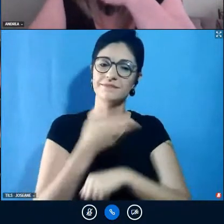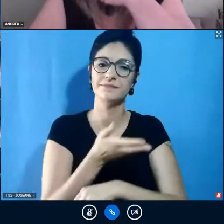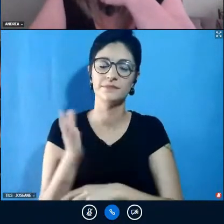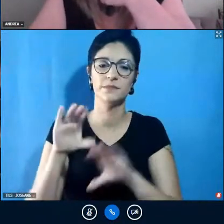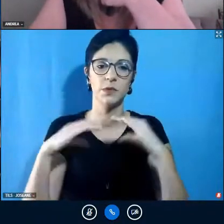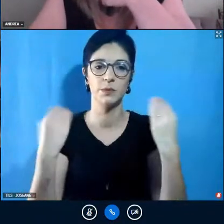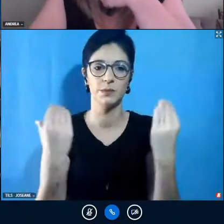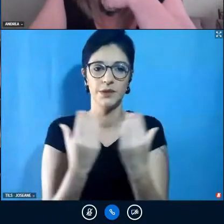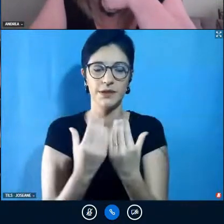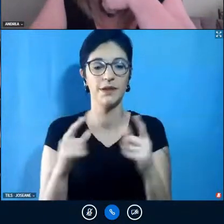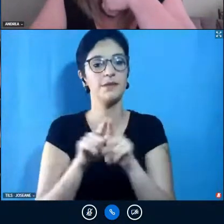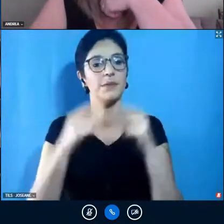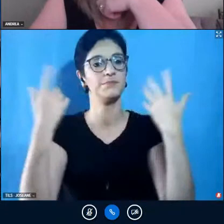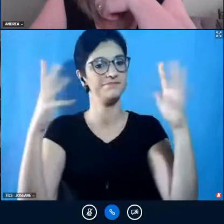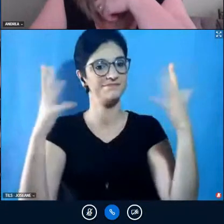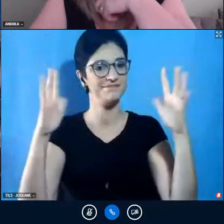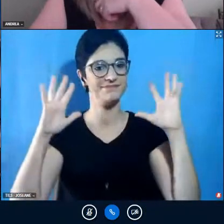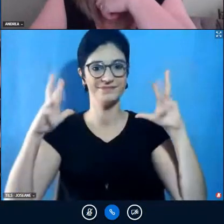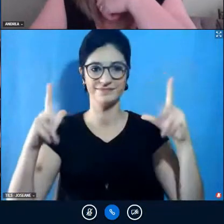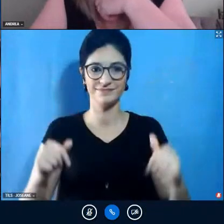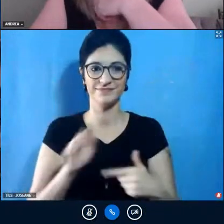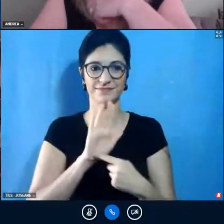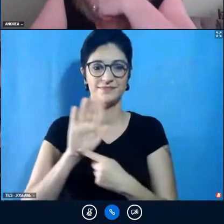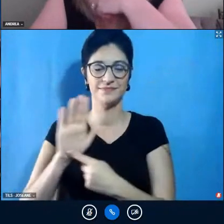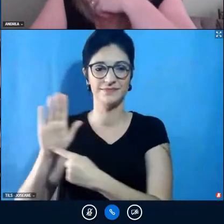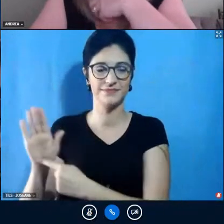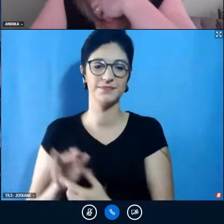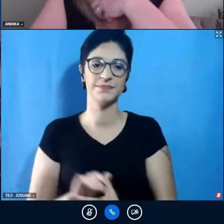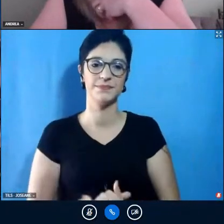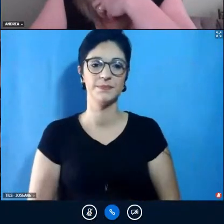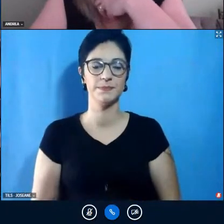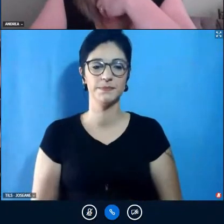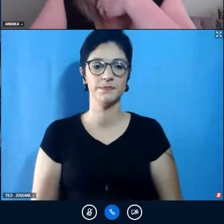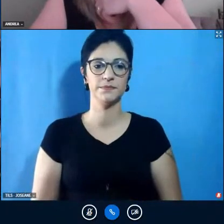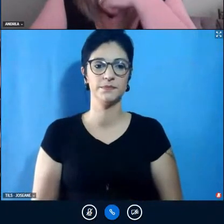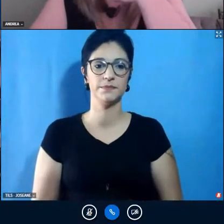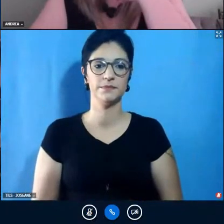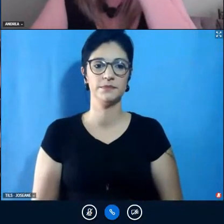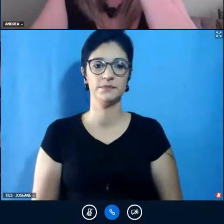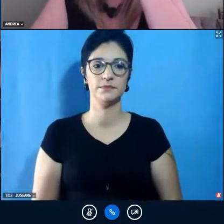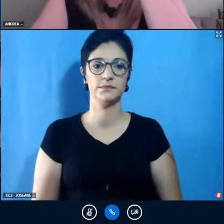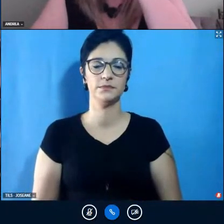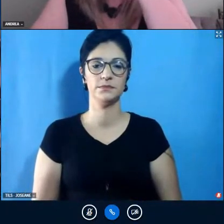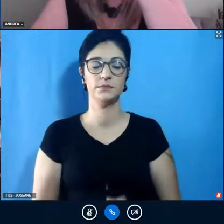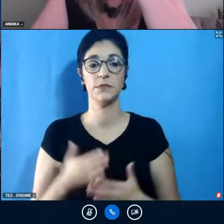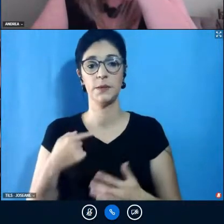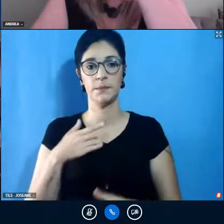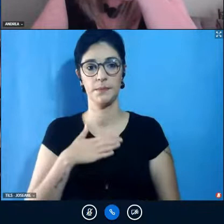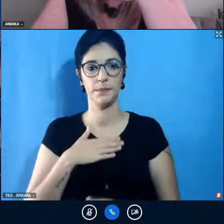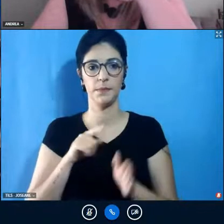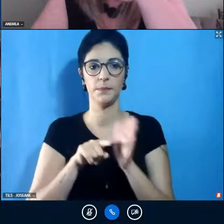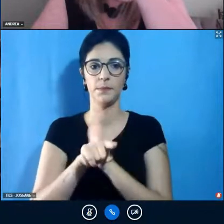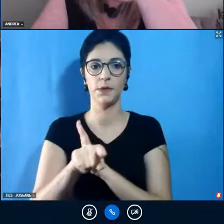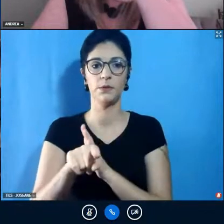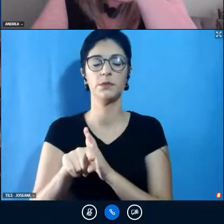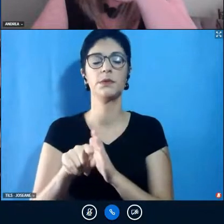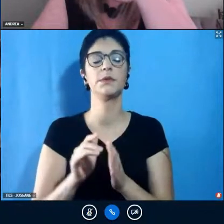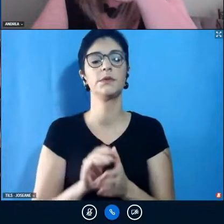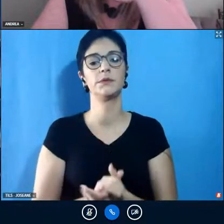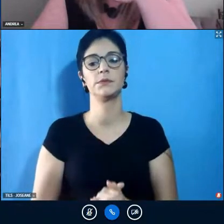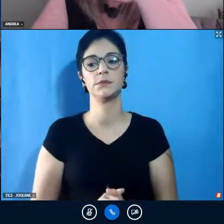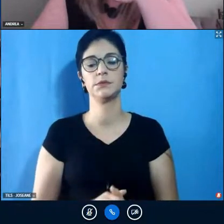e queria dar os parabéns a todos que estão aí. Tá? Com minha pergunta, né, eu